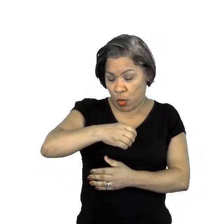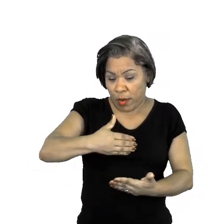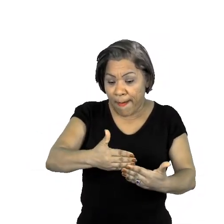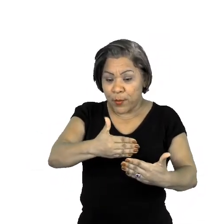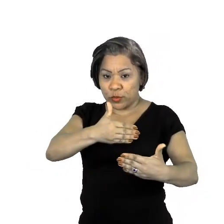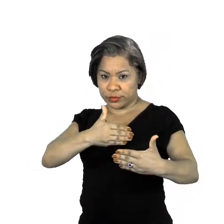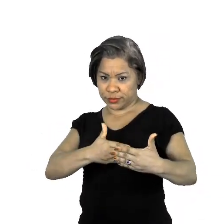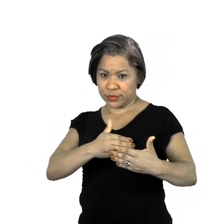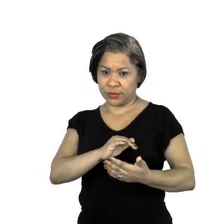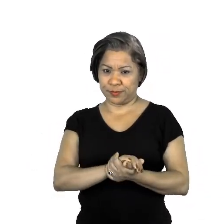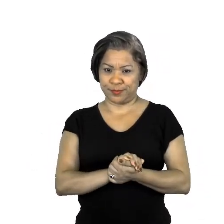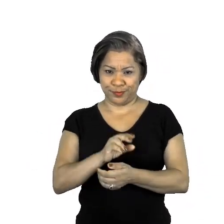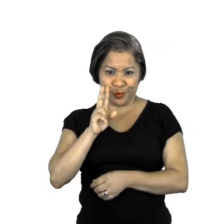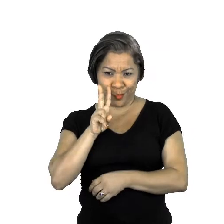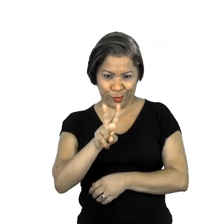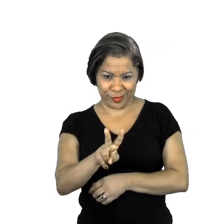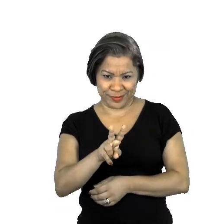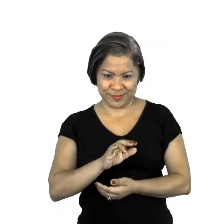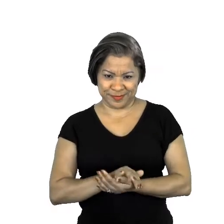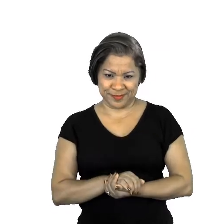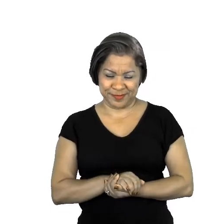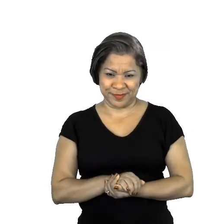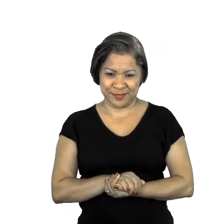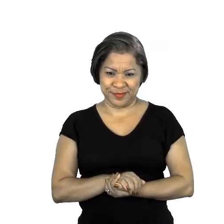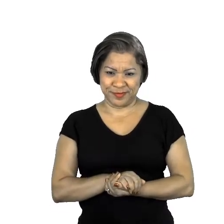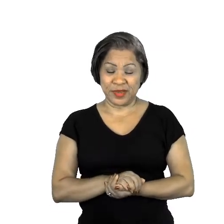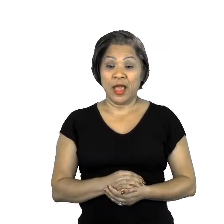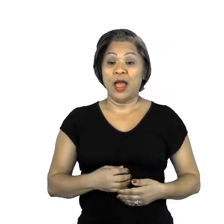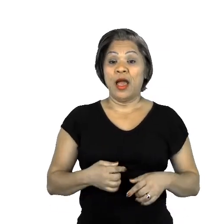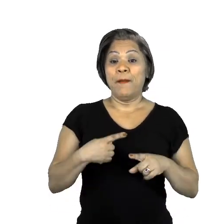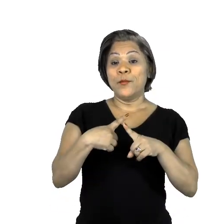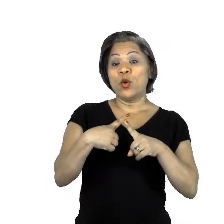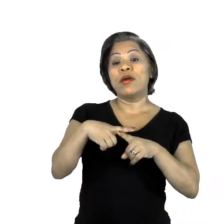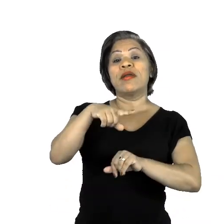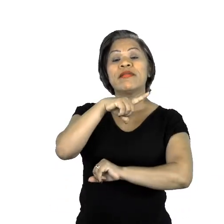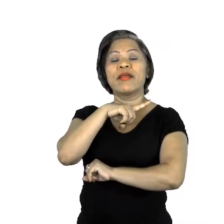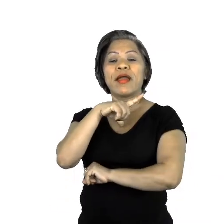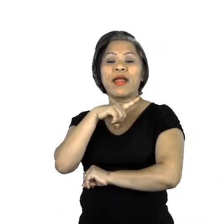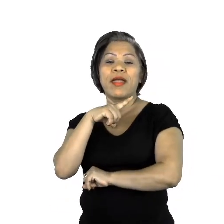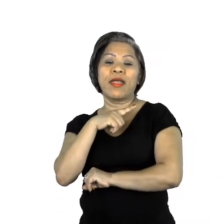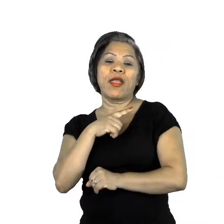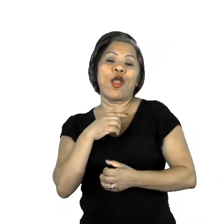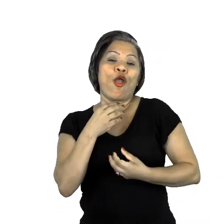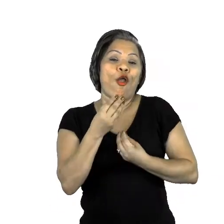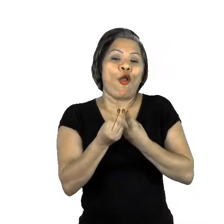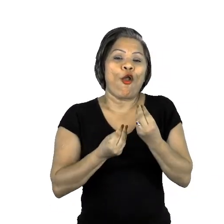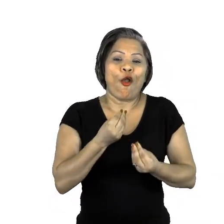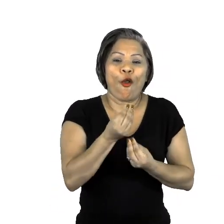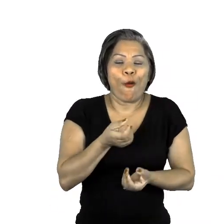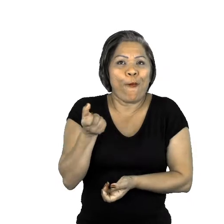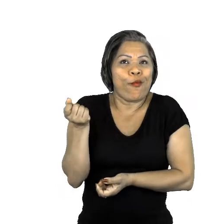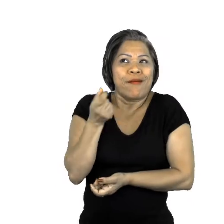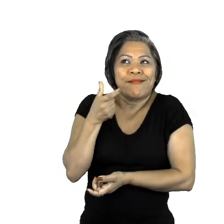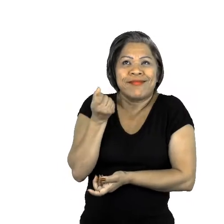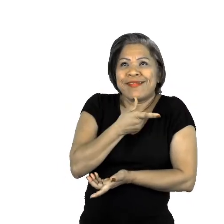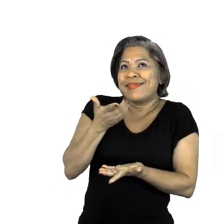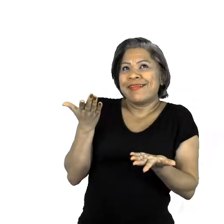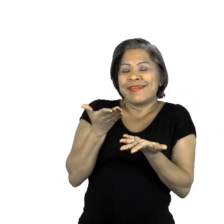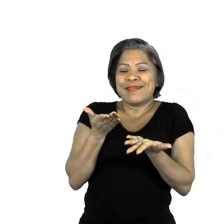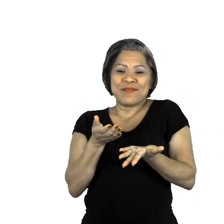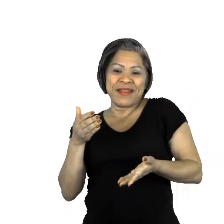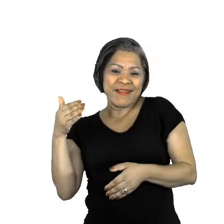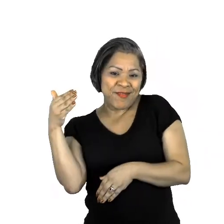isso. Olha aí na sua telinha. Uma forma de entretenimento acessível. Quando você pega uma